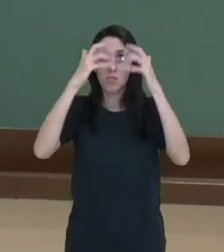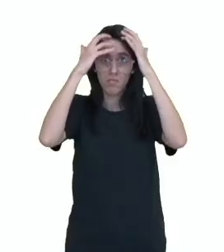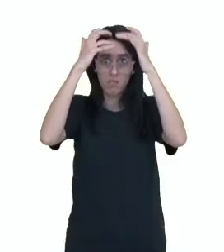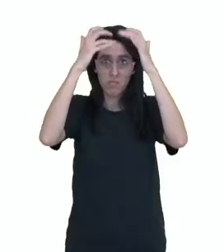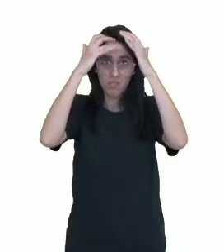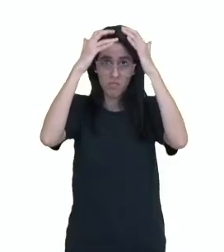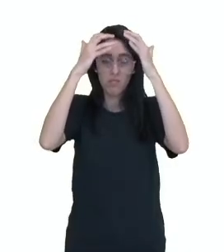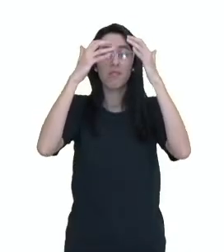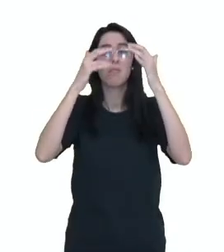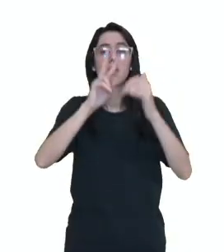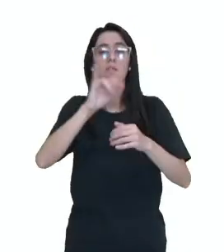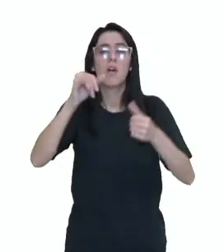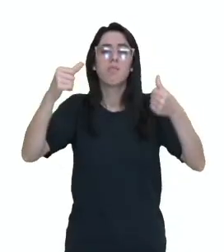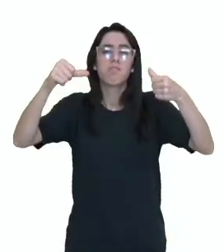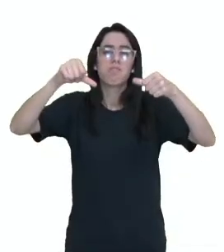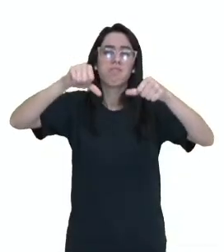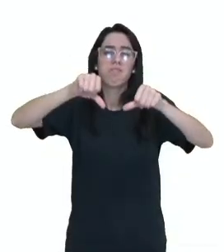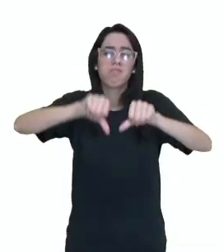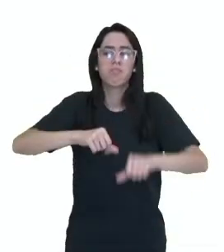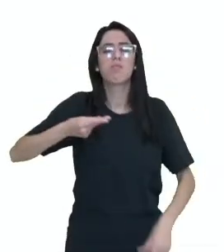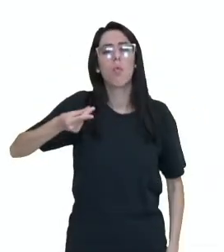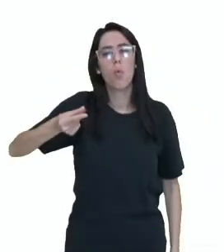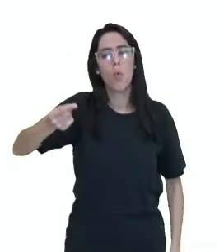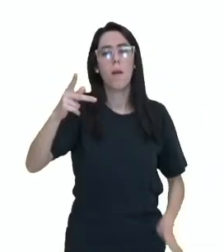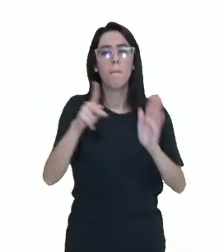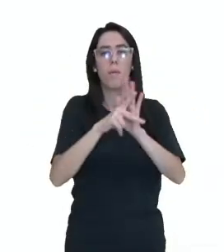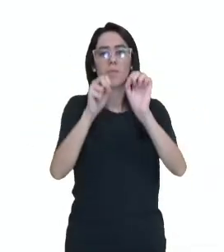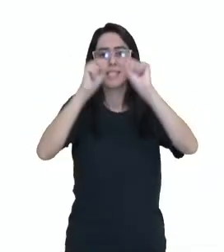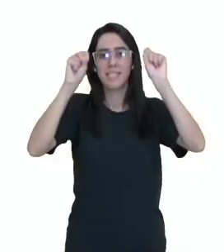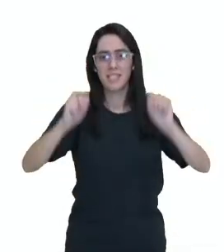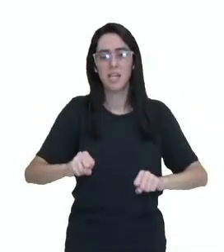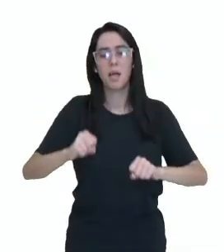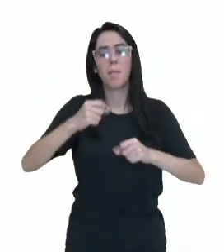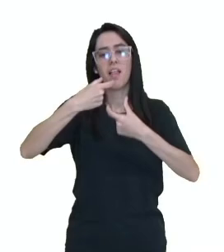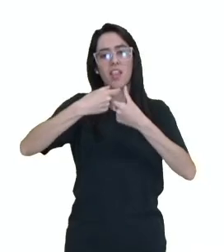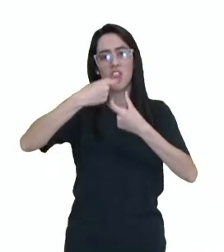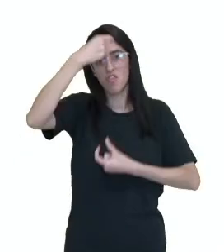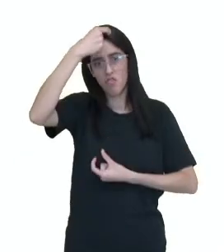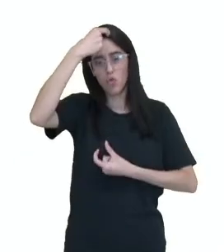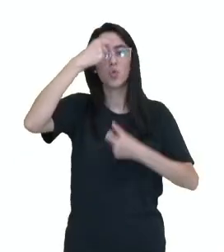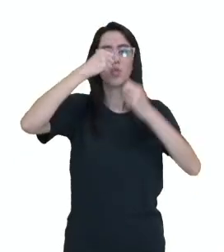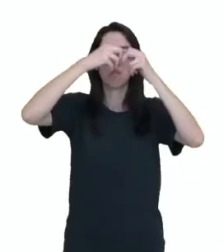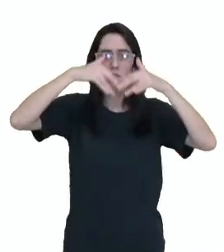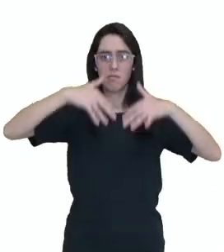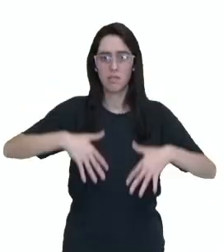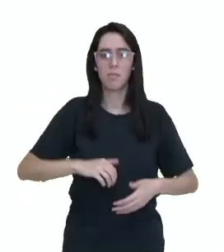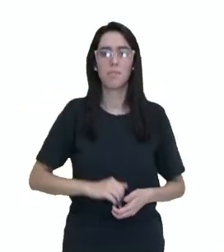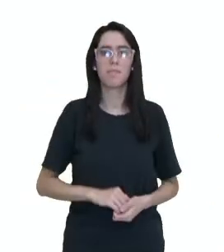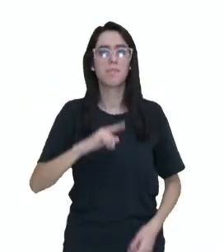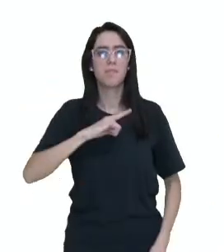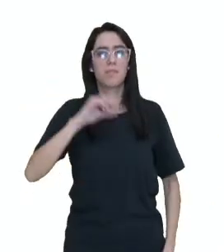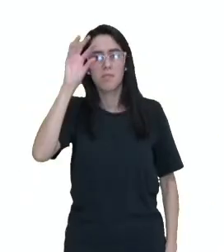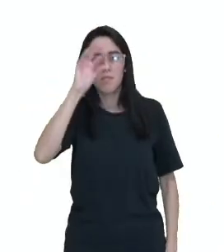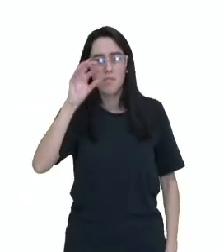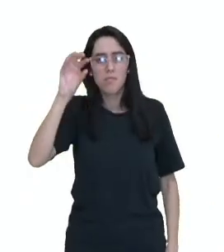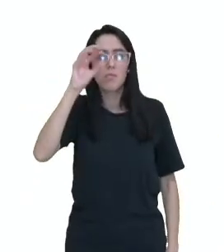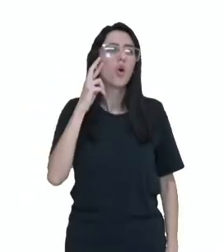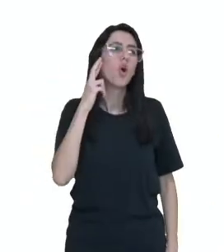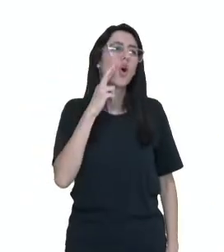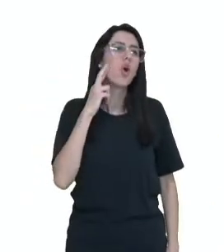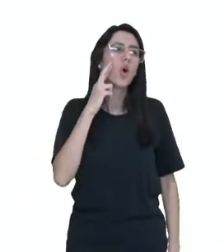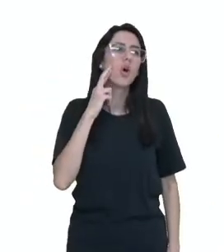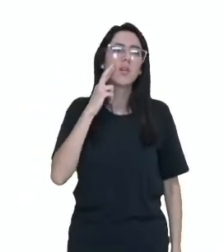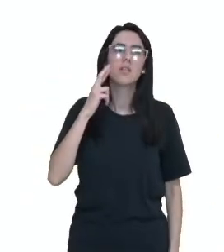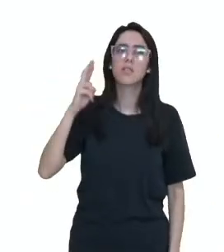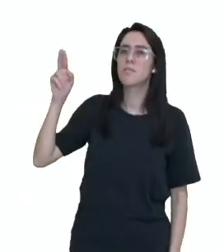progressiva e crônica que vai afetar o sistema nervoso central. Então existe uma região que é chamada de via de dopamina